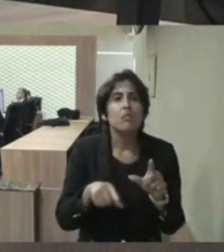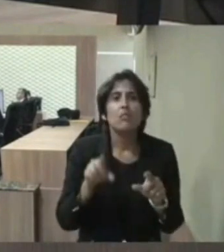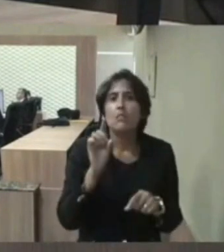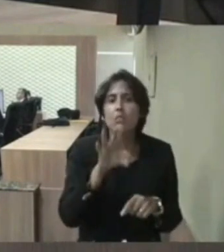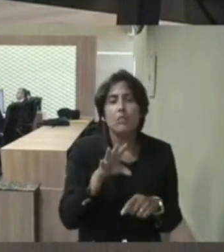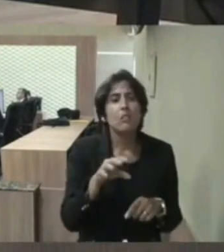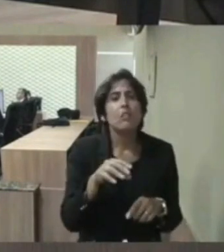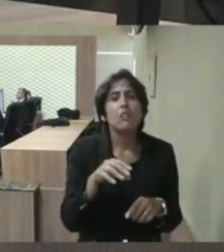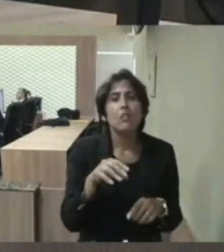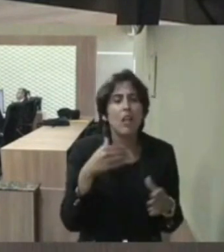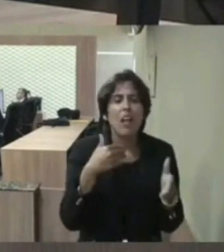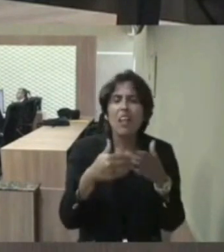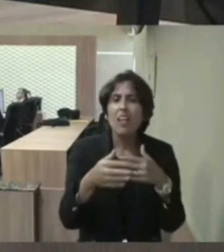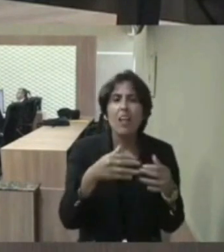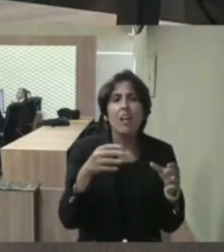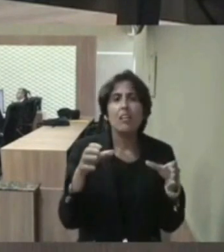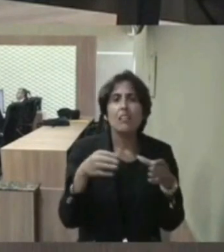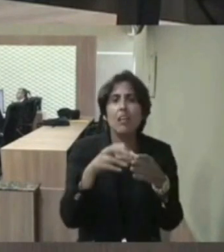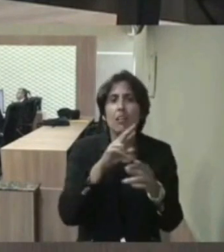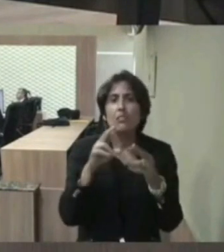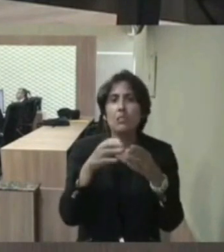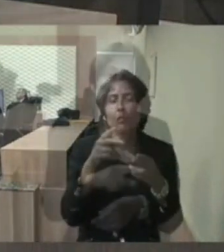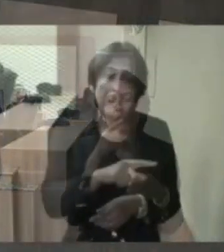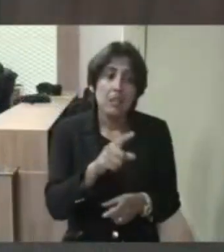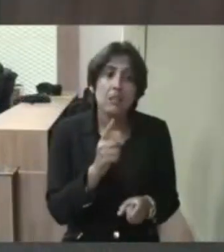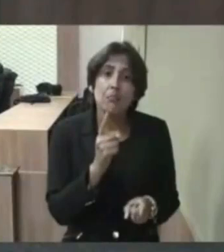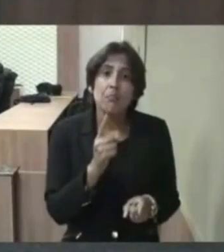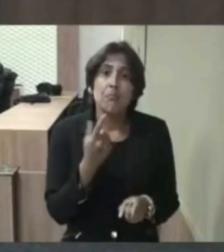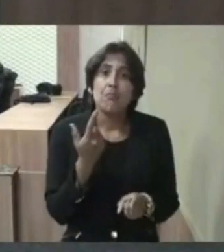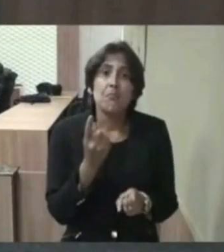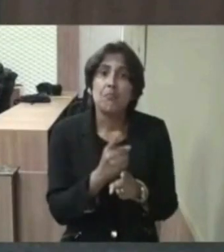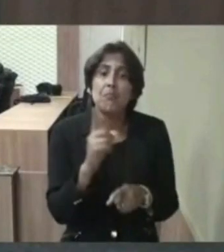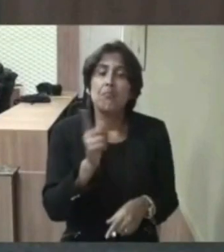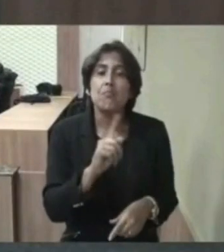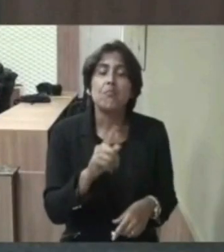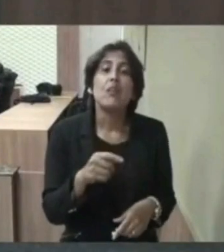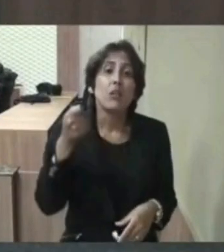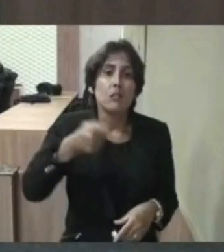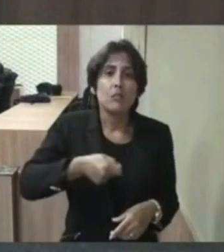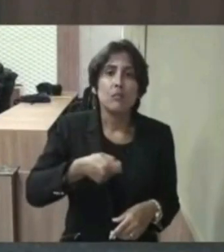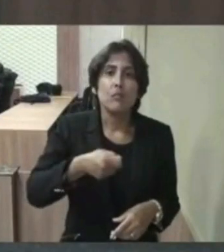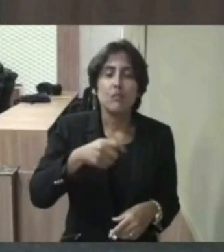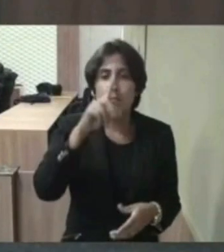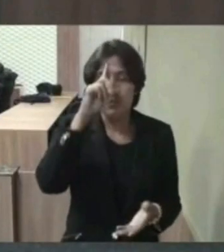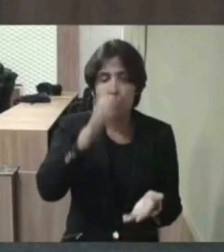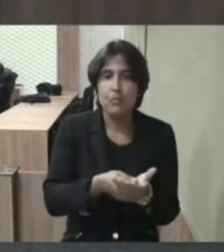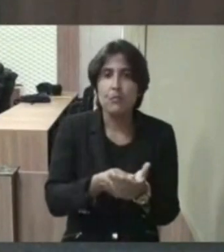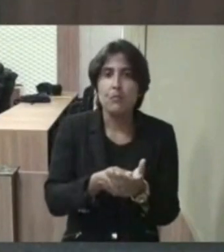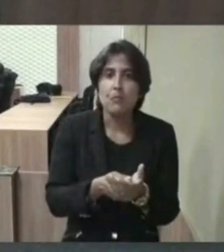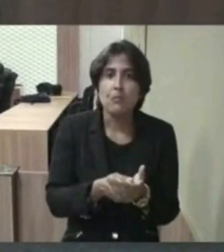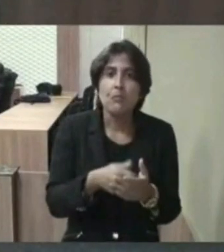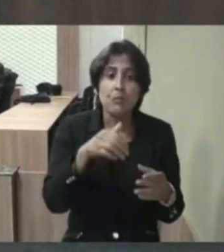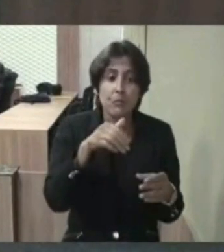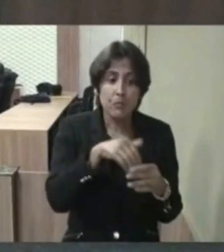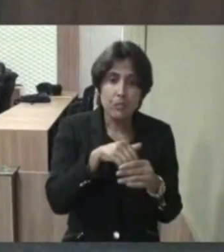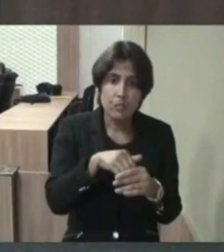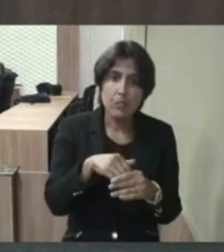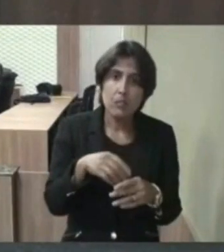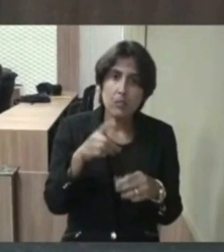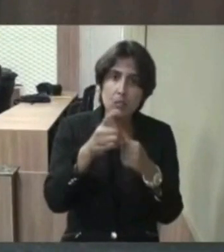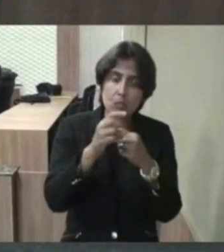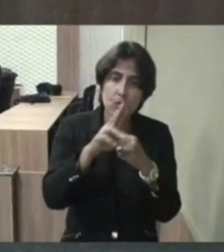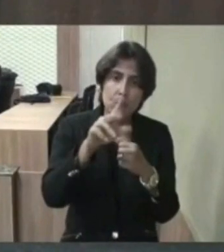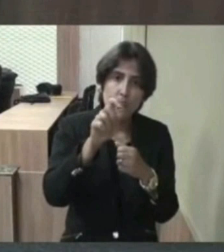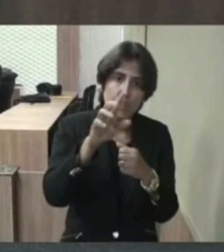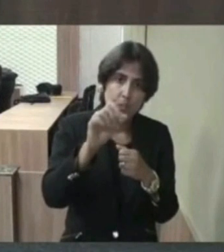do quociente eleitoral e partidário. É como voto, senhor presidente. Eu vou proclamar o resultado. Voto vencedor foi do doutor